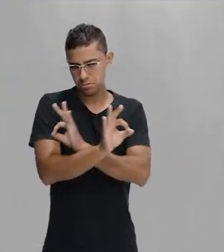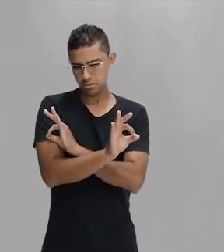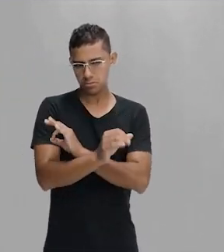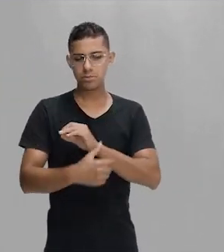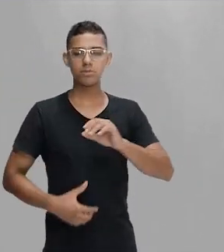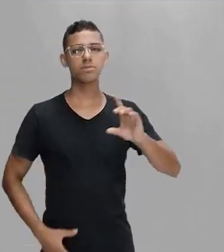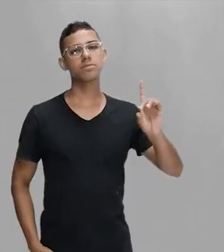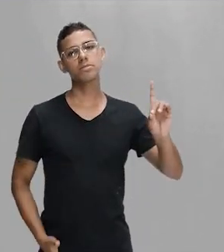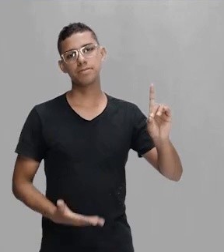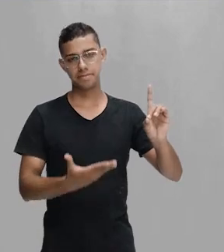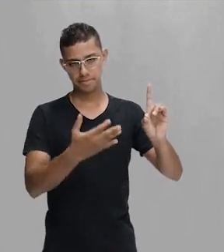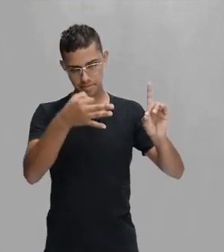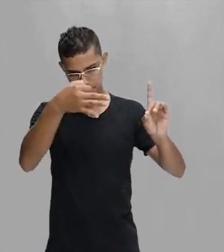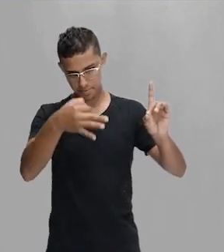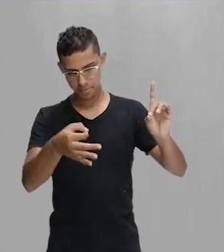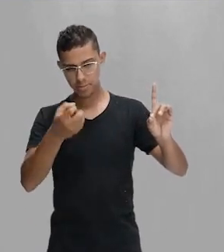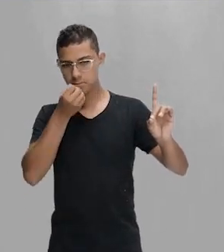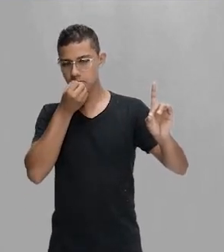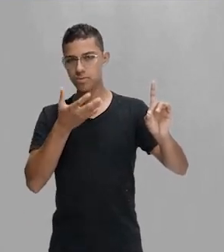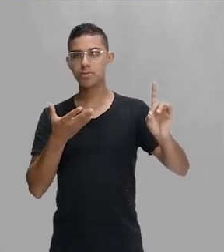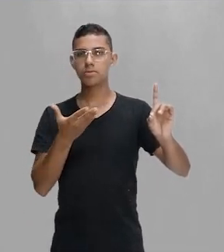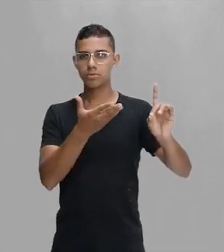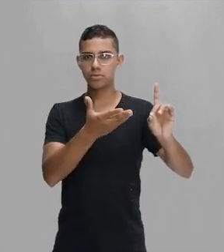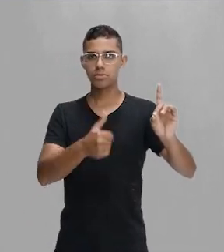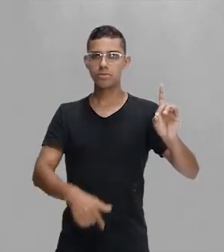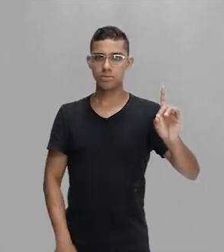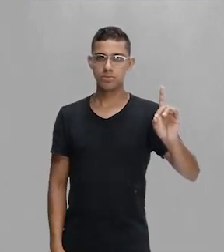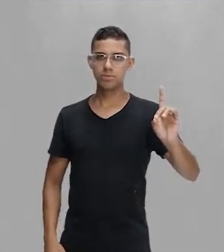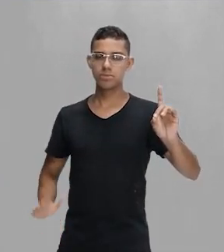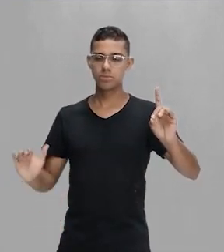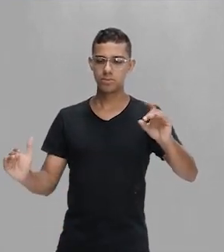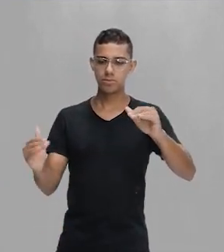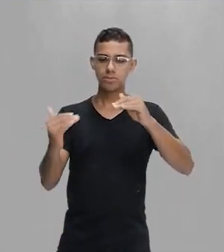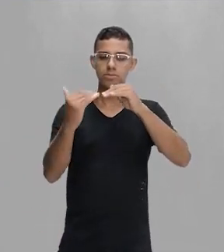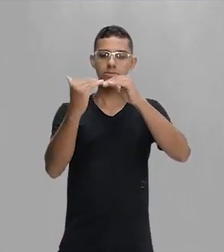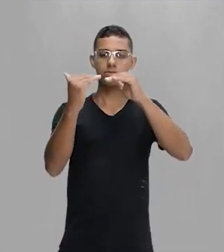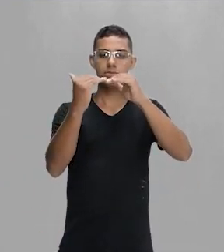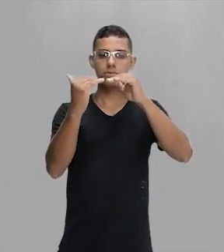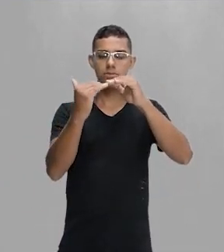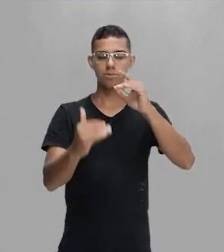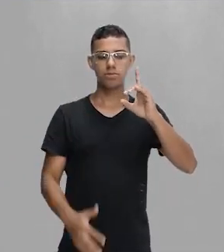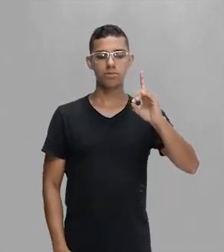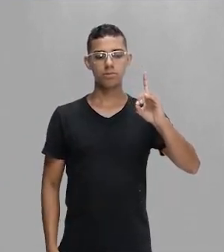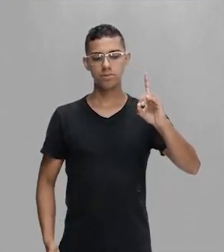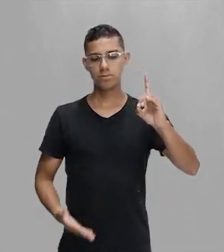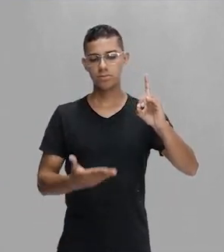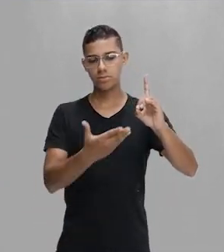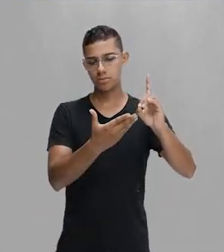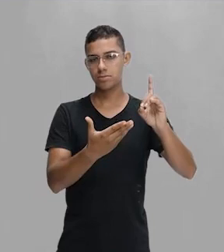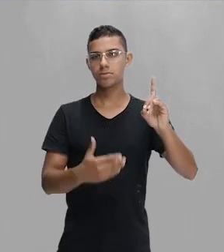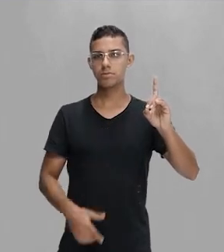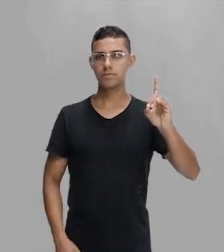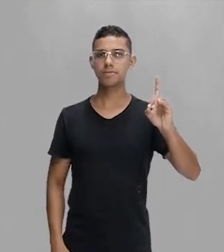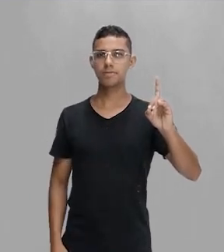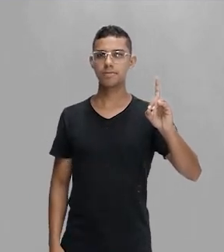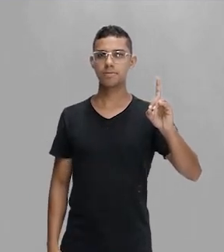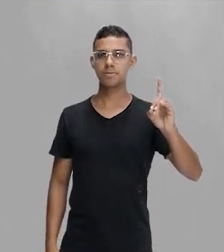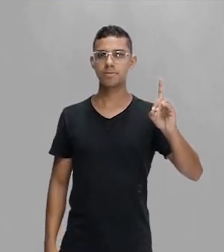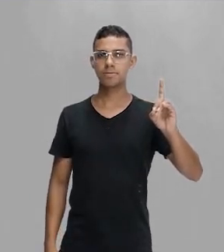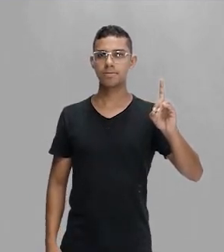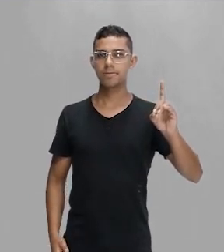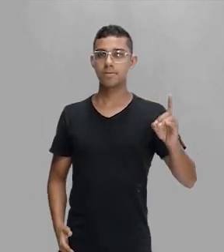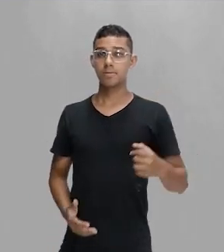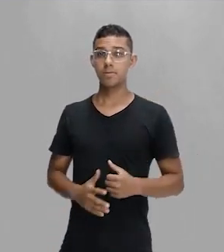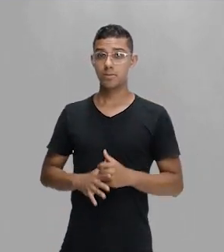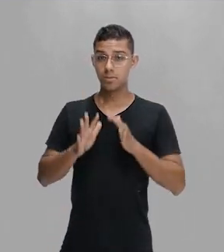vamos marcar a letra D de dado. Marque para você aí, observação. Observar. Tenha